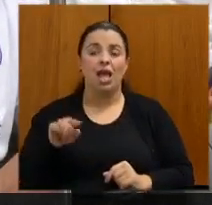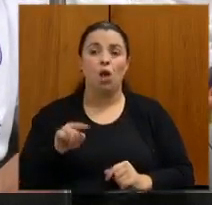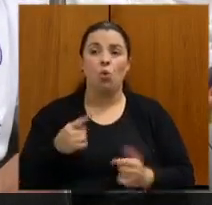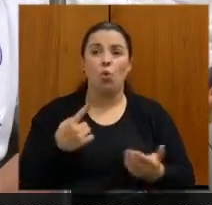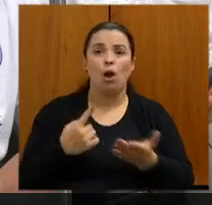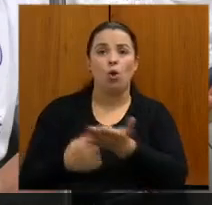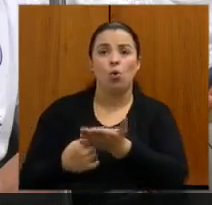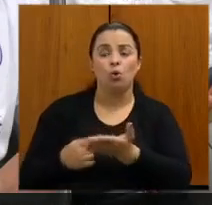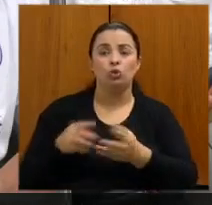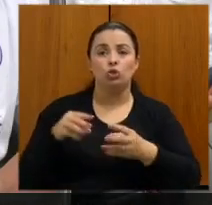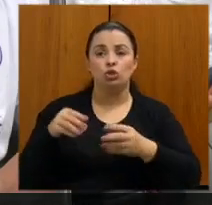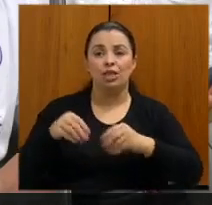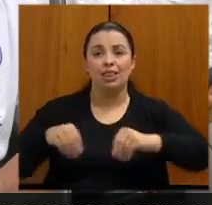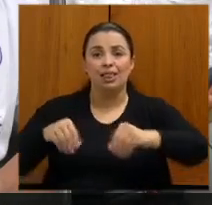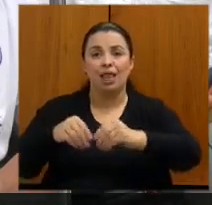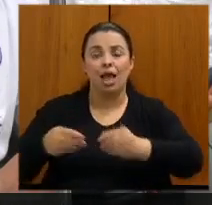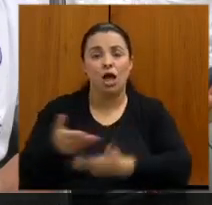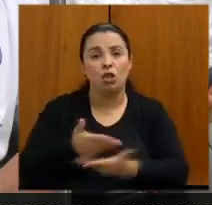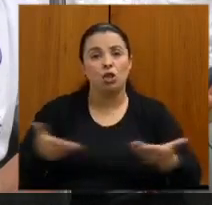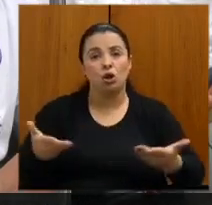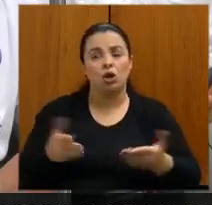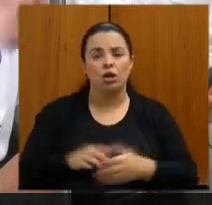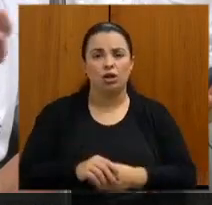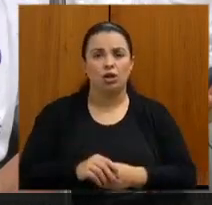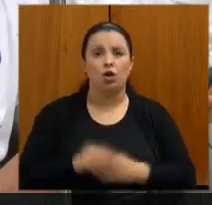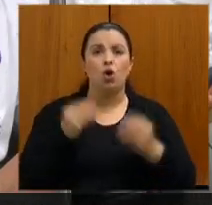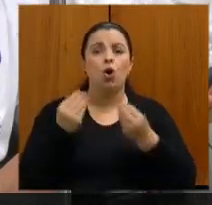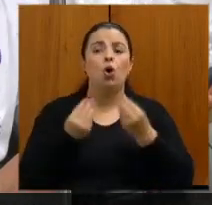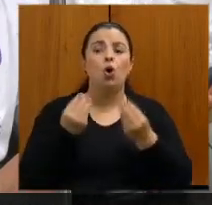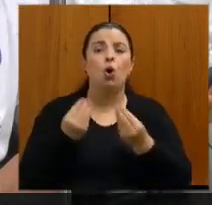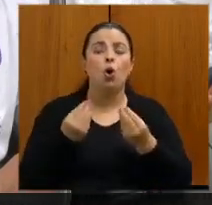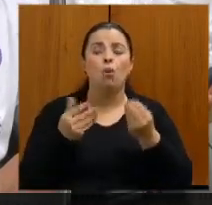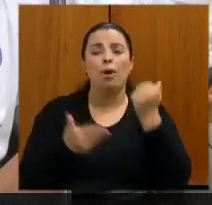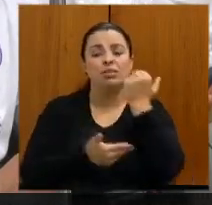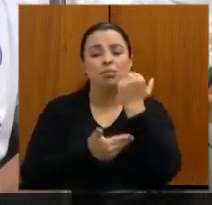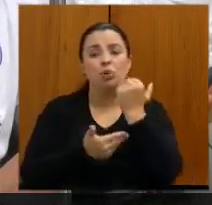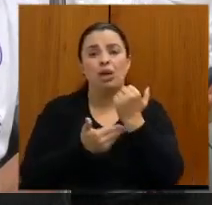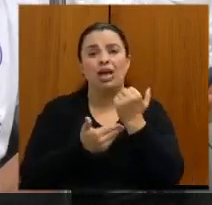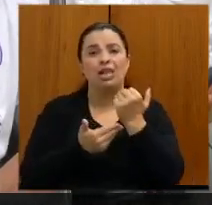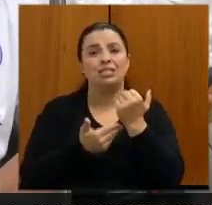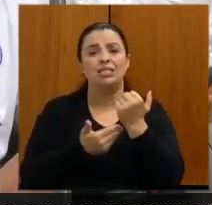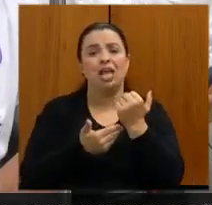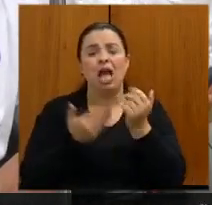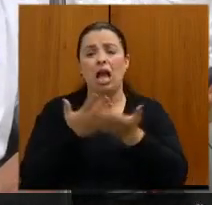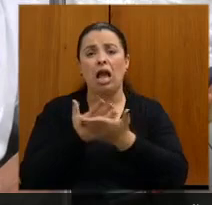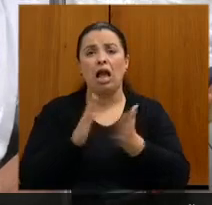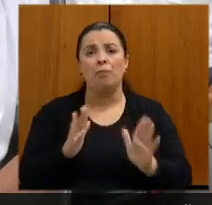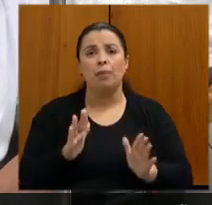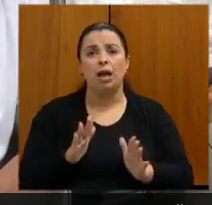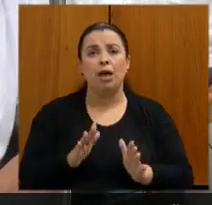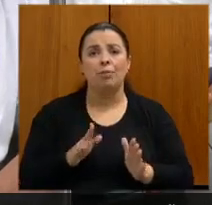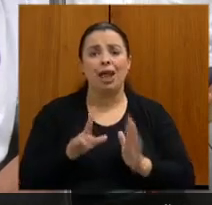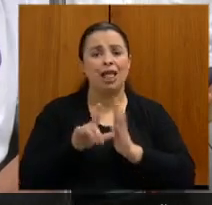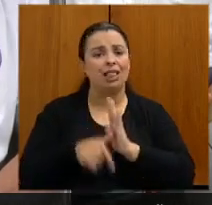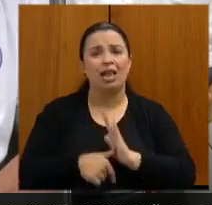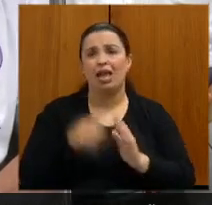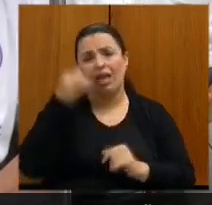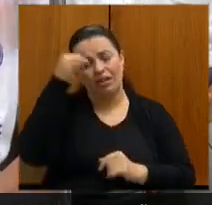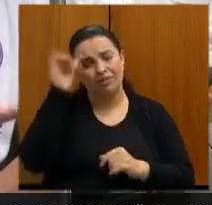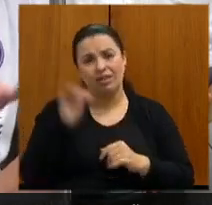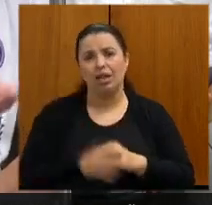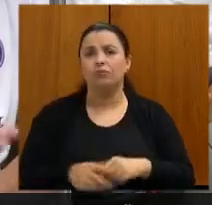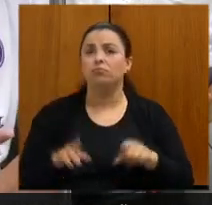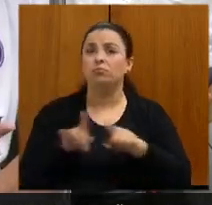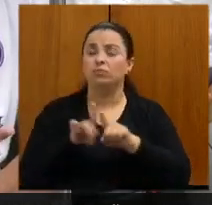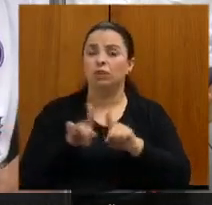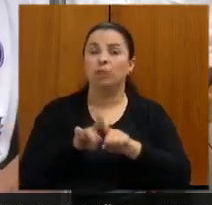como desburocratizar e se tornar do acordo feito para não e jamais e também é Tem algum